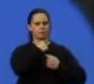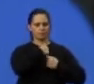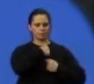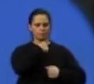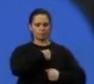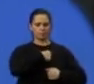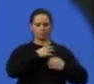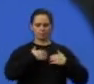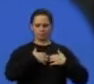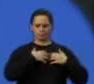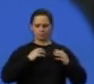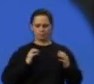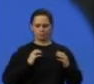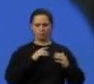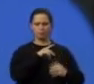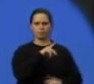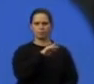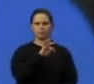pulmões.